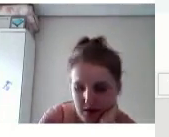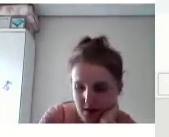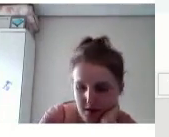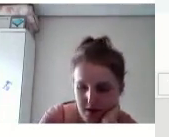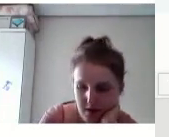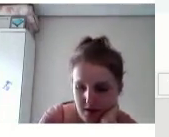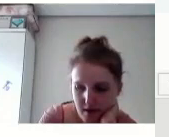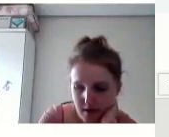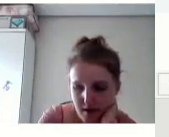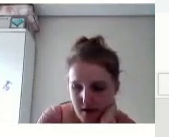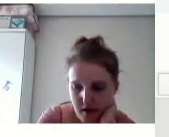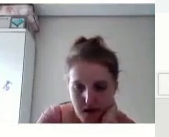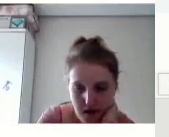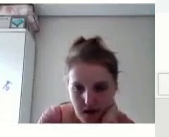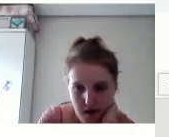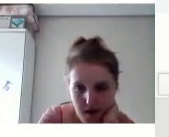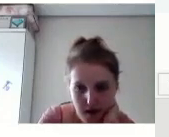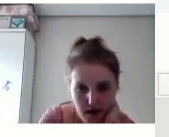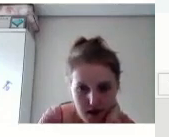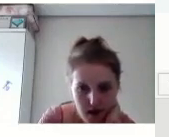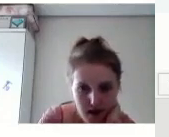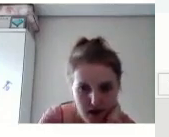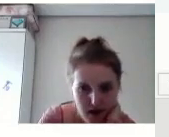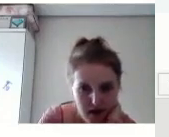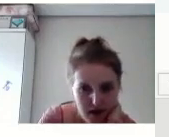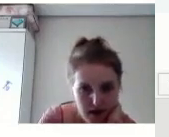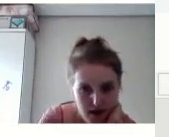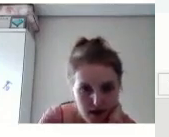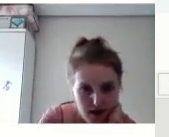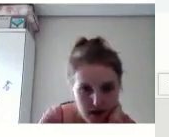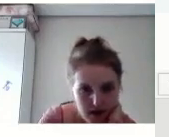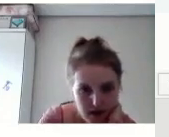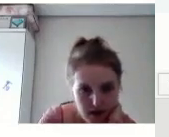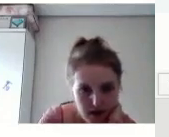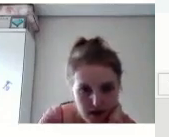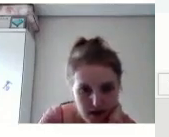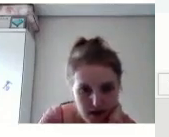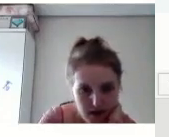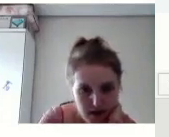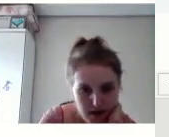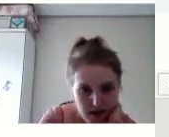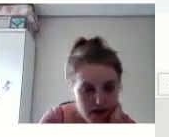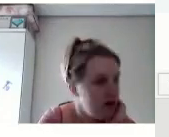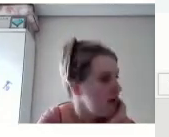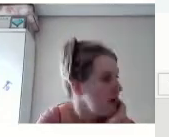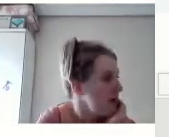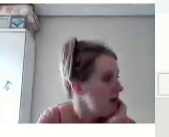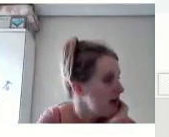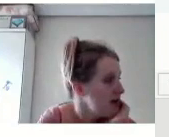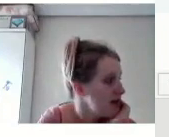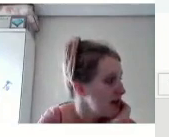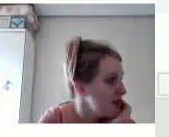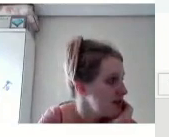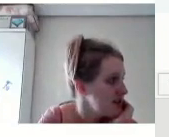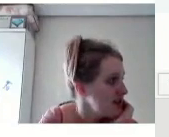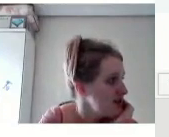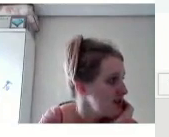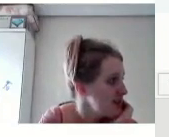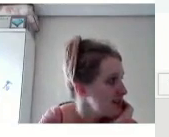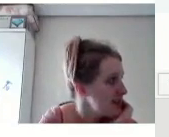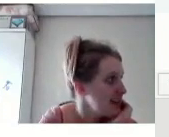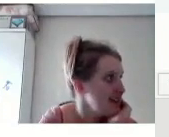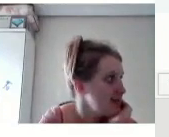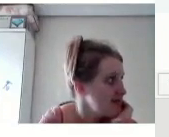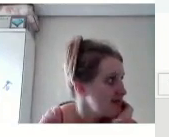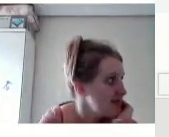né? Só para revisar, né? O momento canônico, né? Conjugado, o PI que aparece aqui, é a derivada parcial da função lagrangiana em